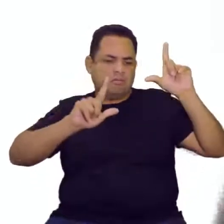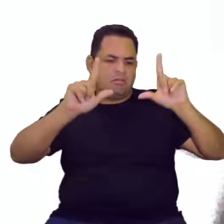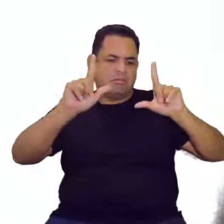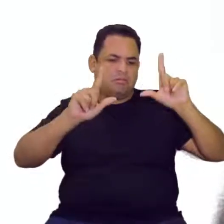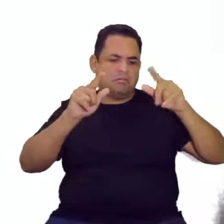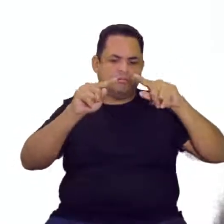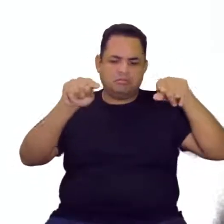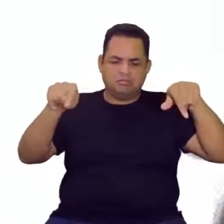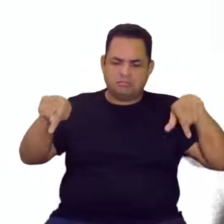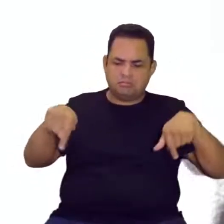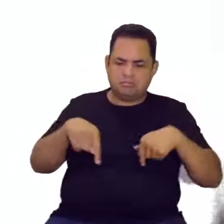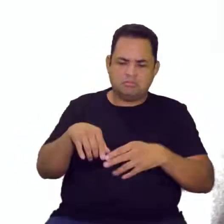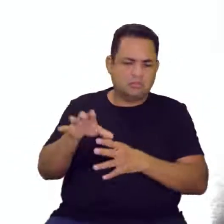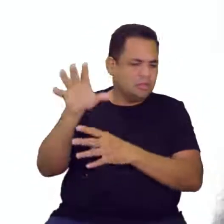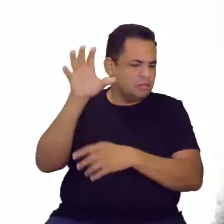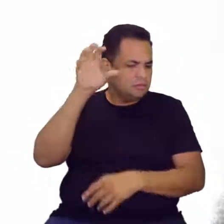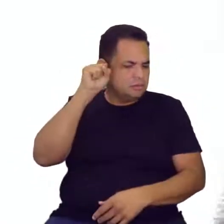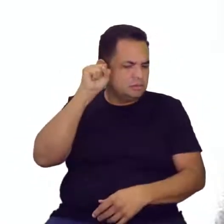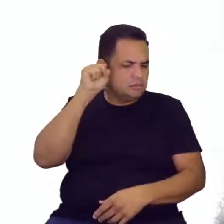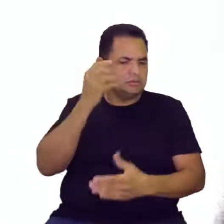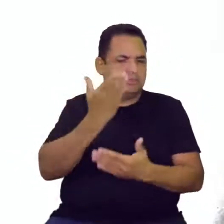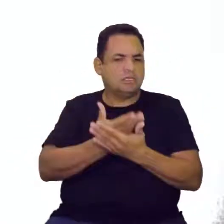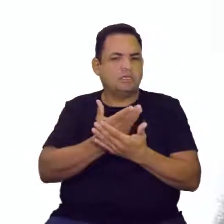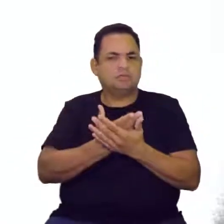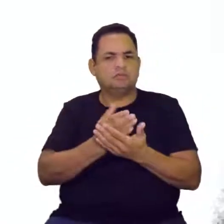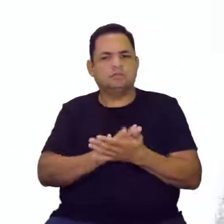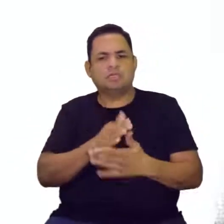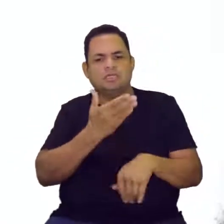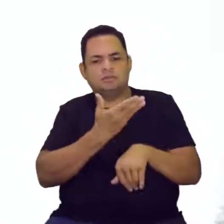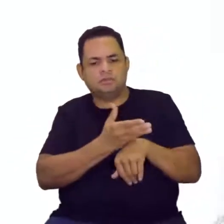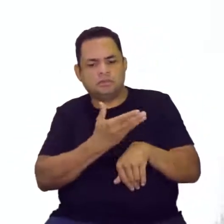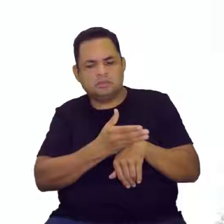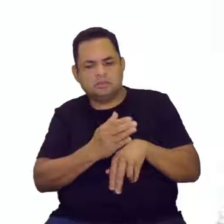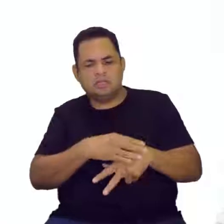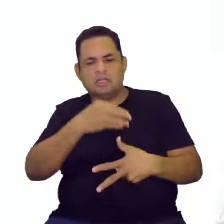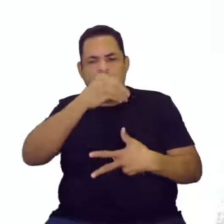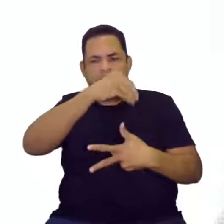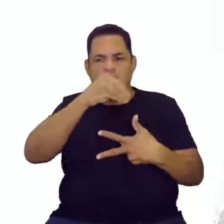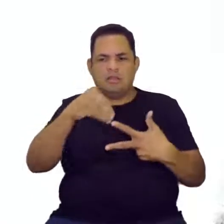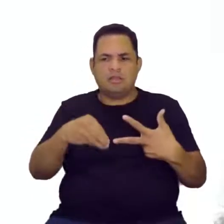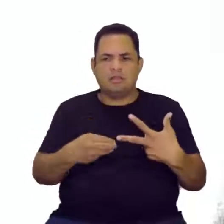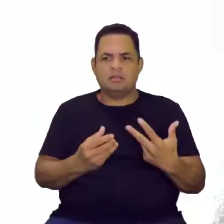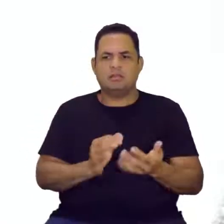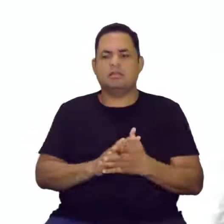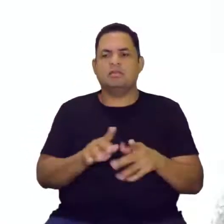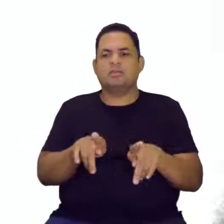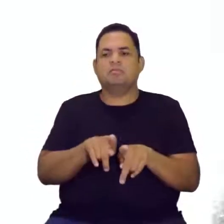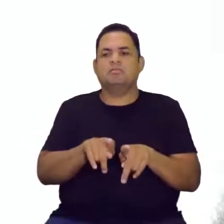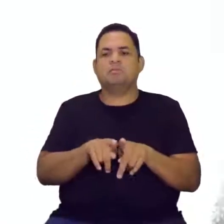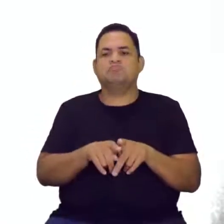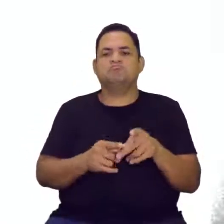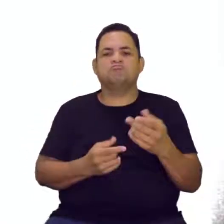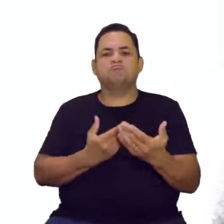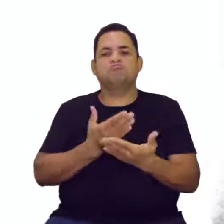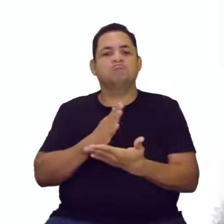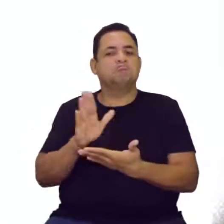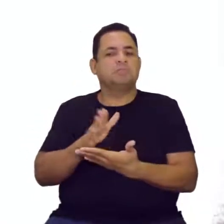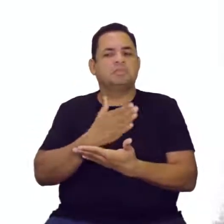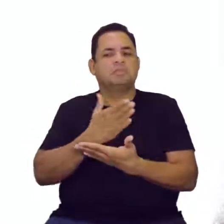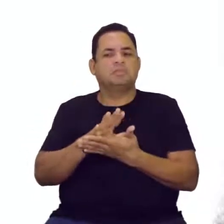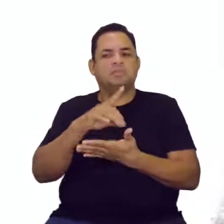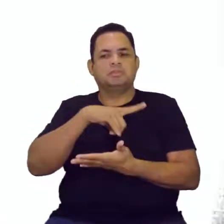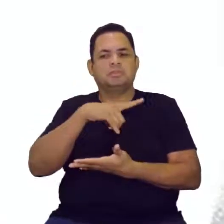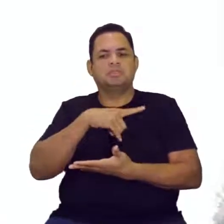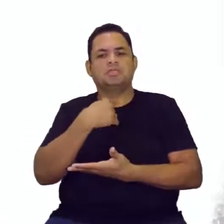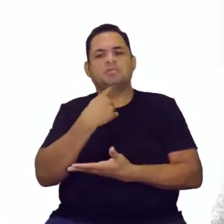aulas, cai nos exercícios, nas questões do Enem, e algumas vezes a gente ainda tem dúvida